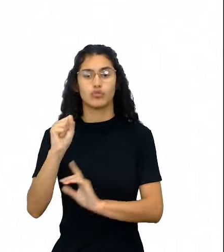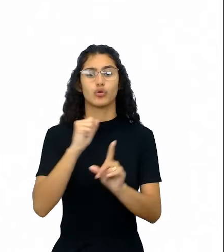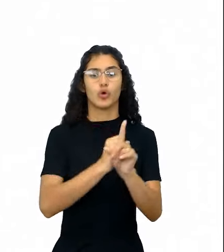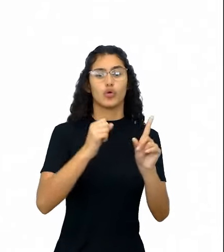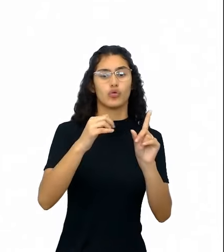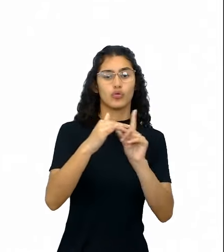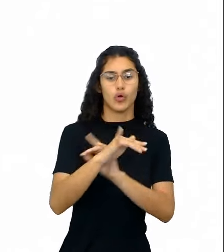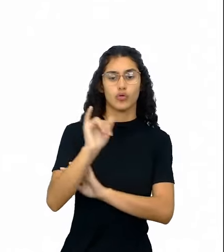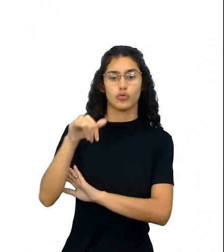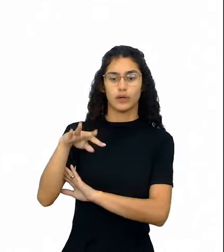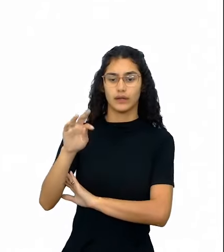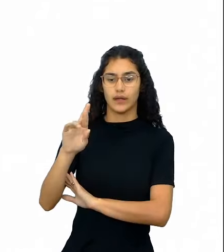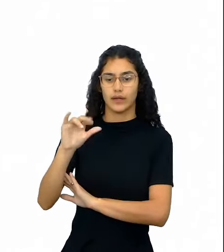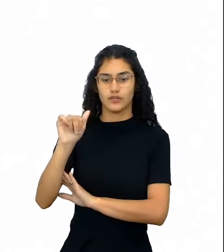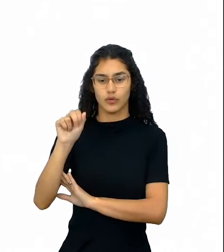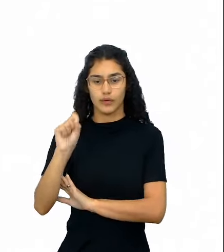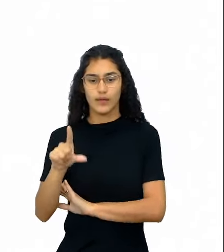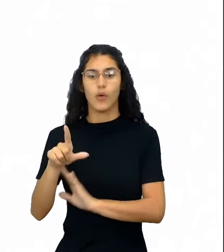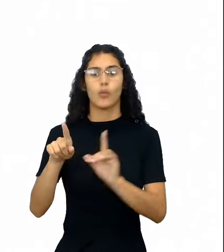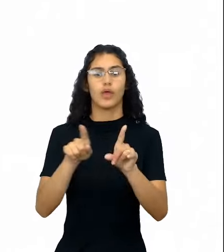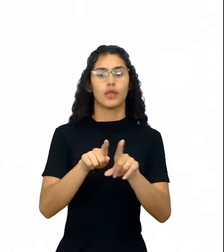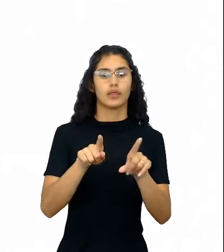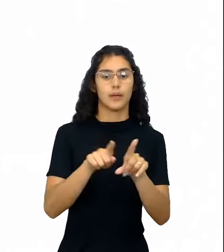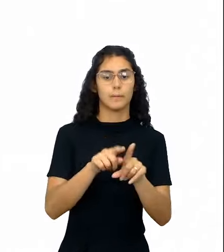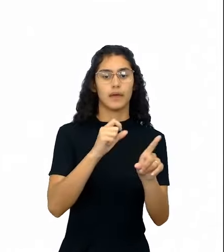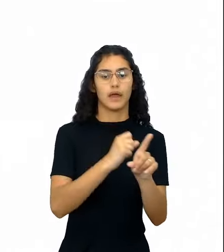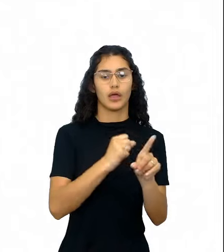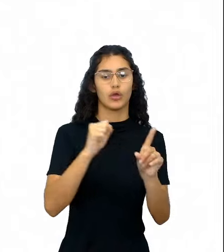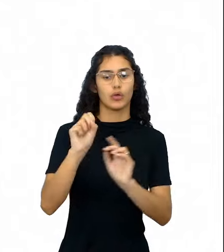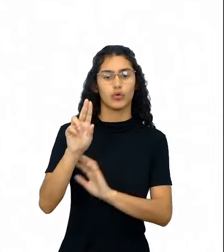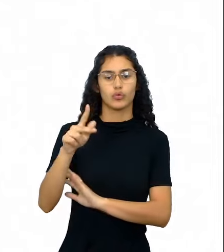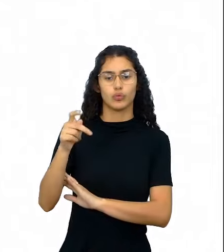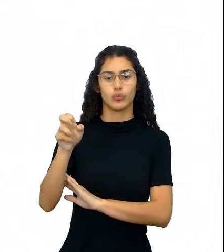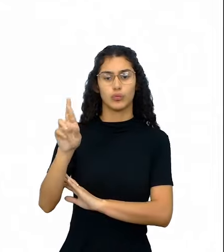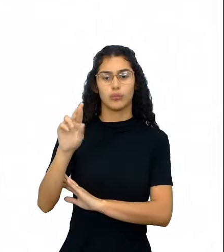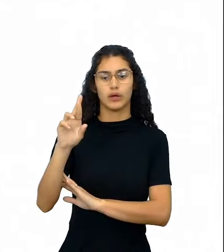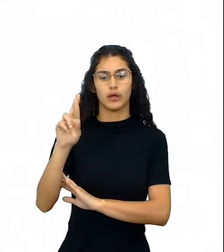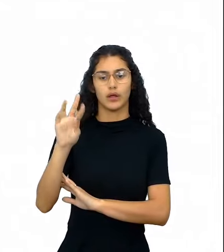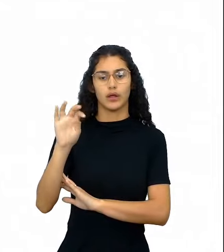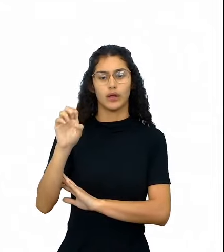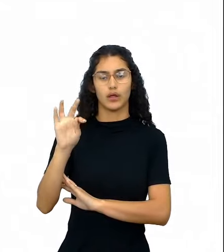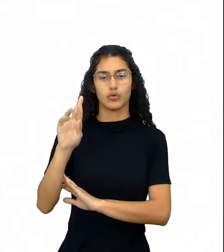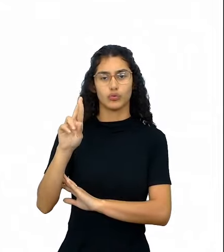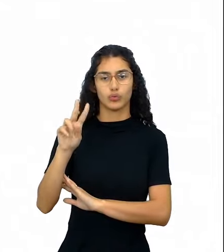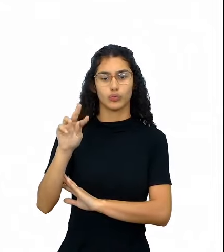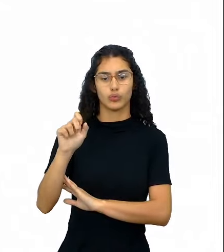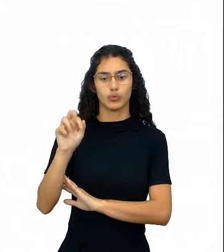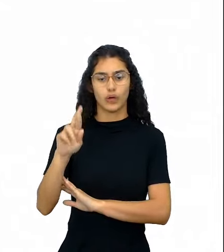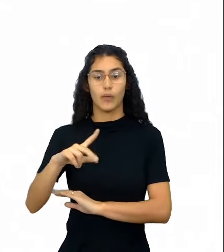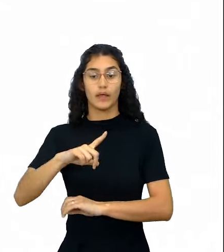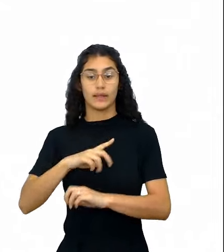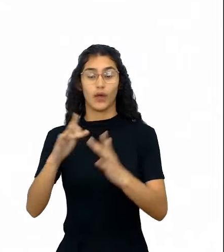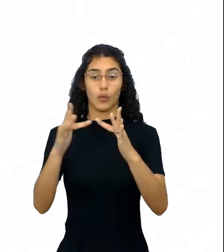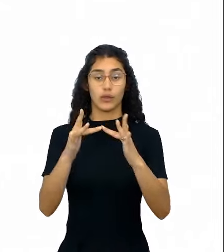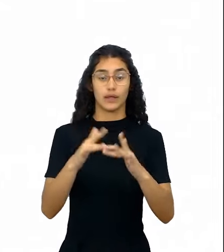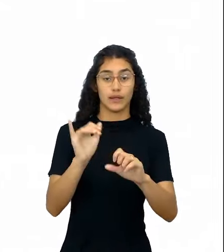socio-interacional e superestrutural, ligado ao quê? A tipos de estratégias cognitivas, socio-interacionais e